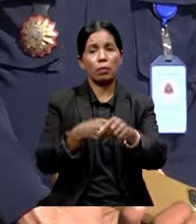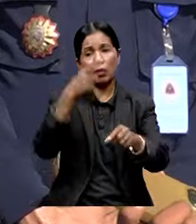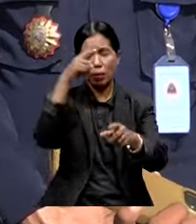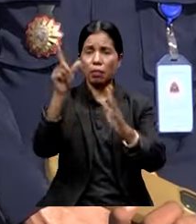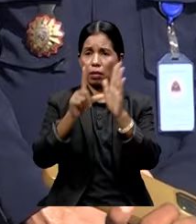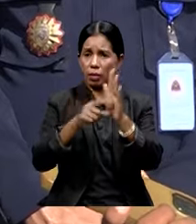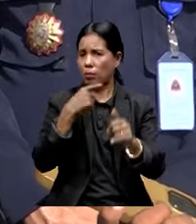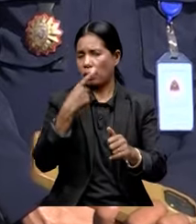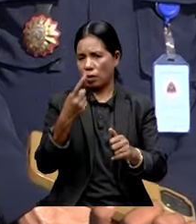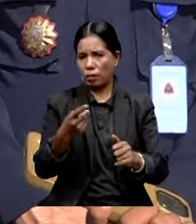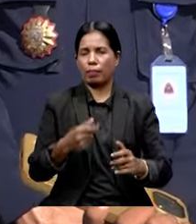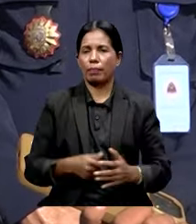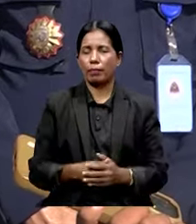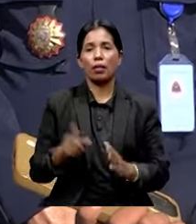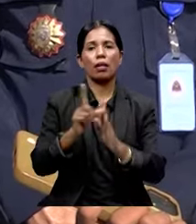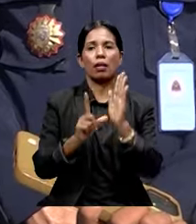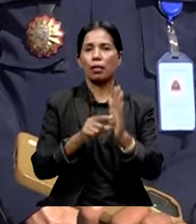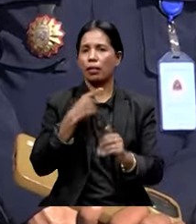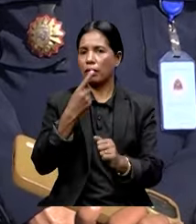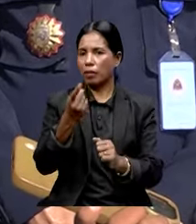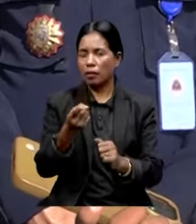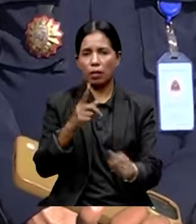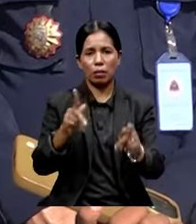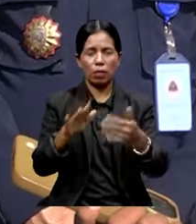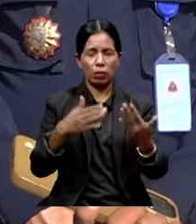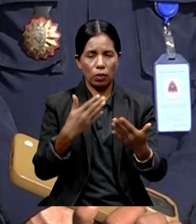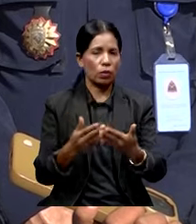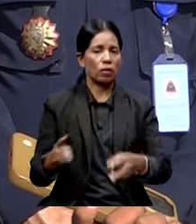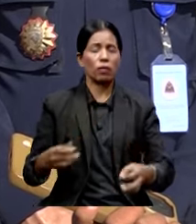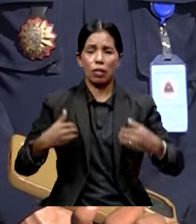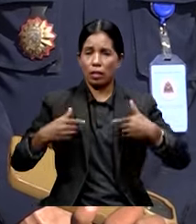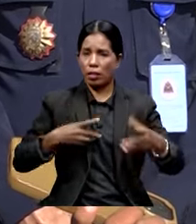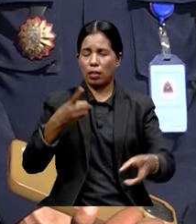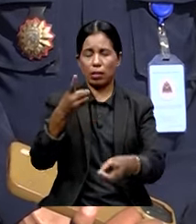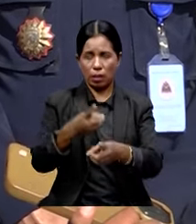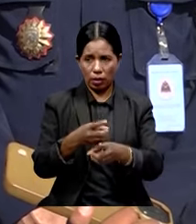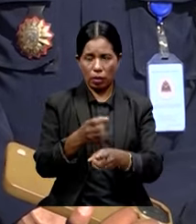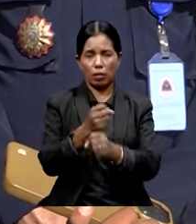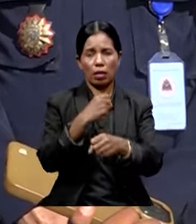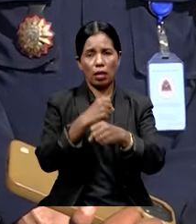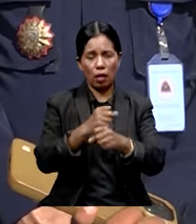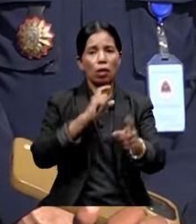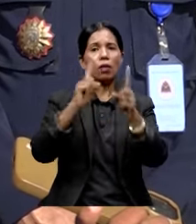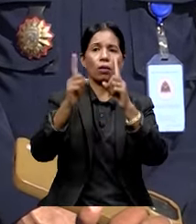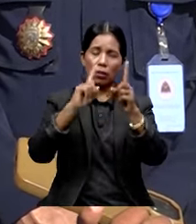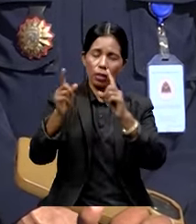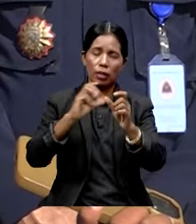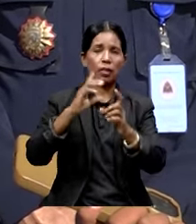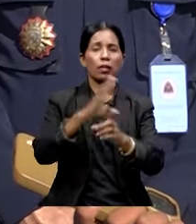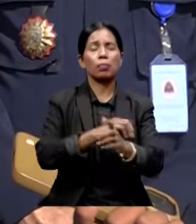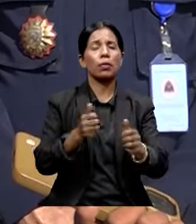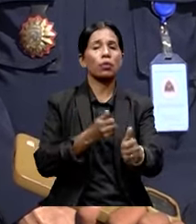sira lai. Lei atete kata ema sidano hototi ya direito para hato halo demonstrasao, mai be tengi tuir